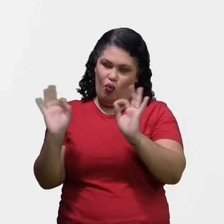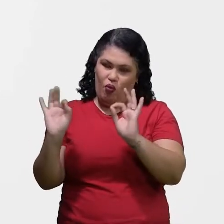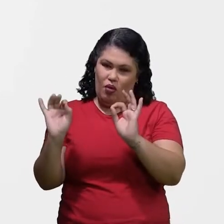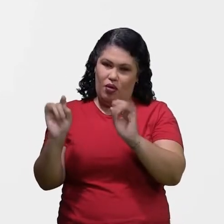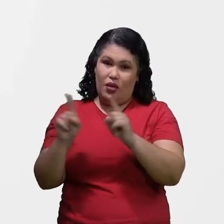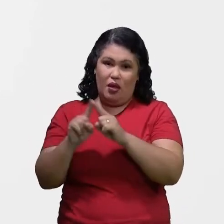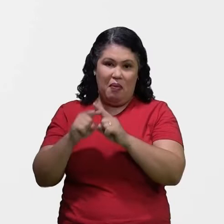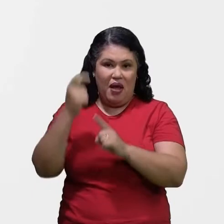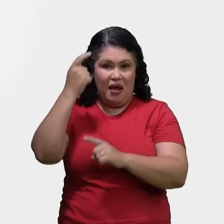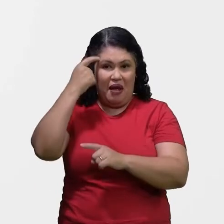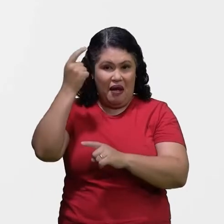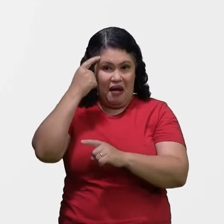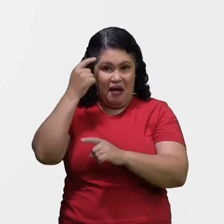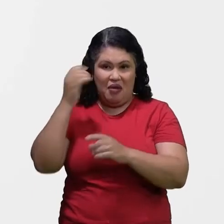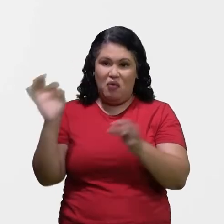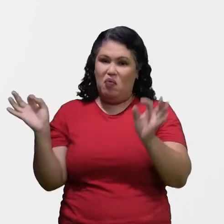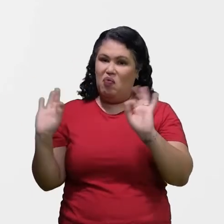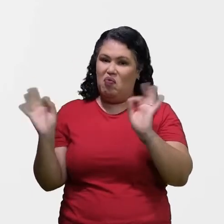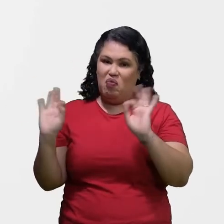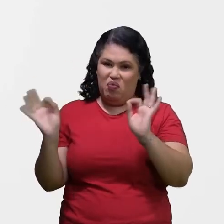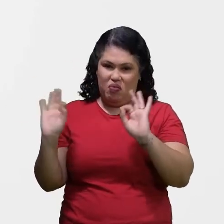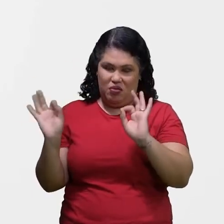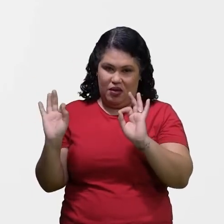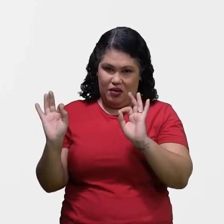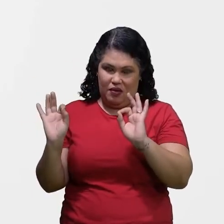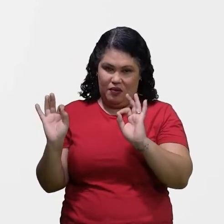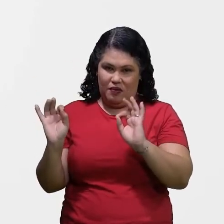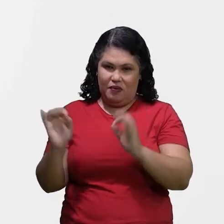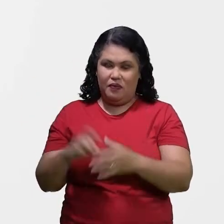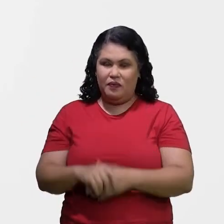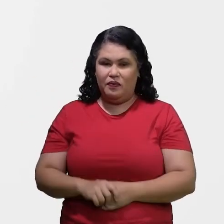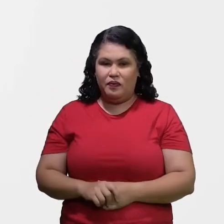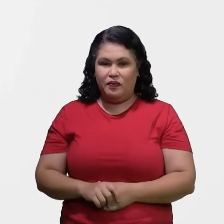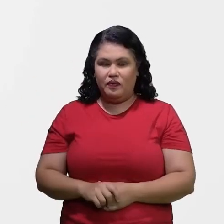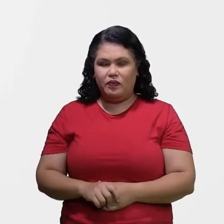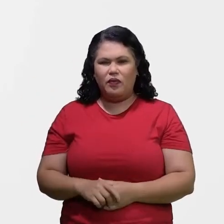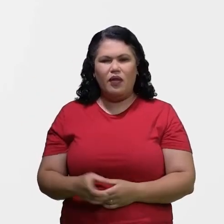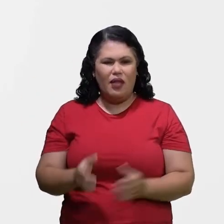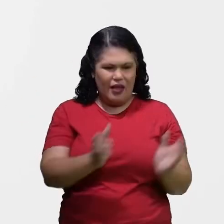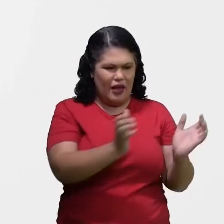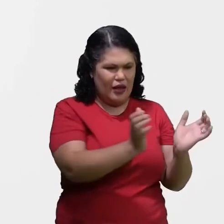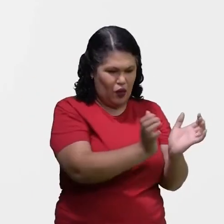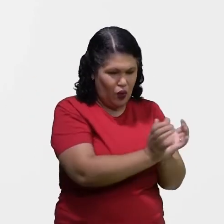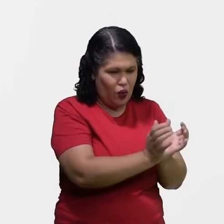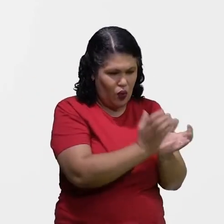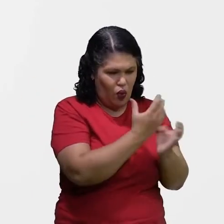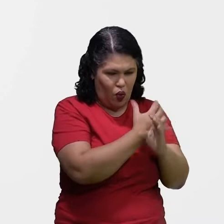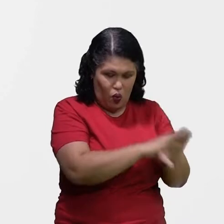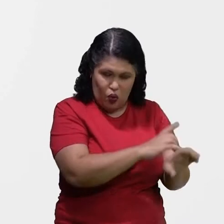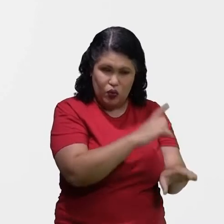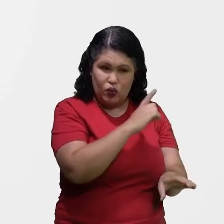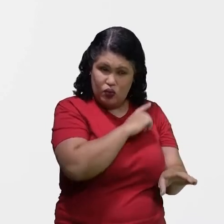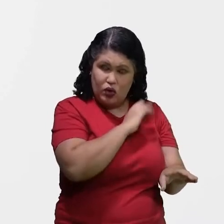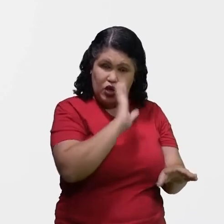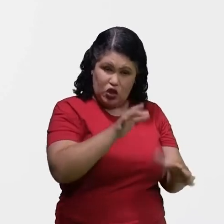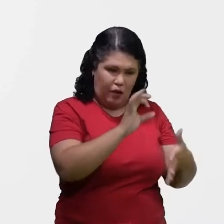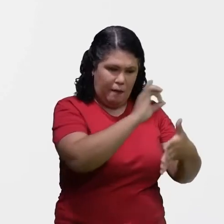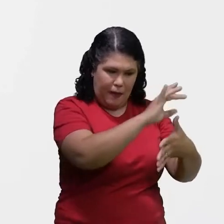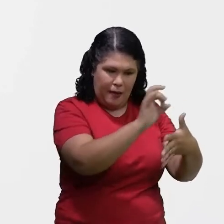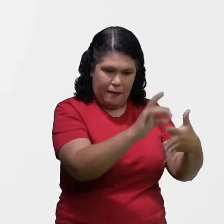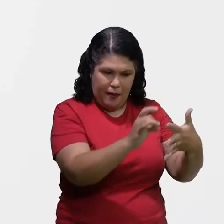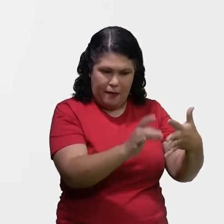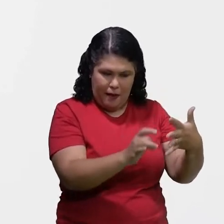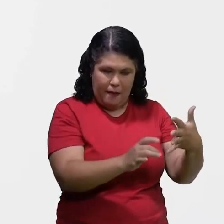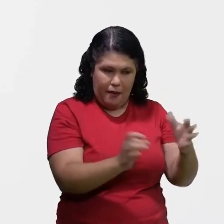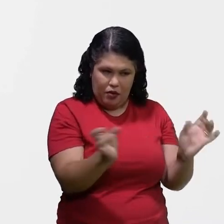a diferença. Nós estávamos conversando sobre os animais vertebrados. Agora, nós estamos dentro de um outro